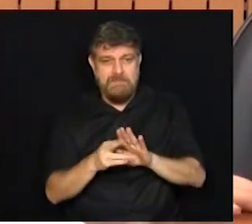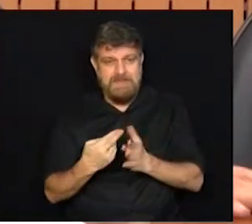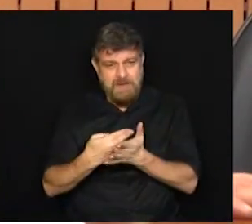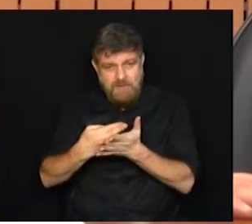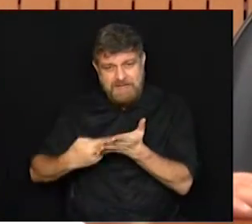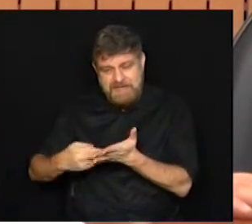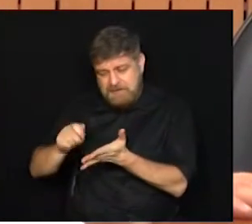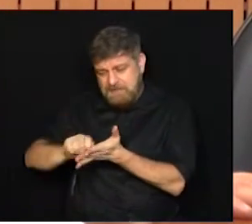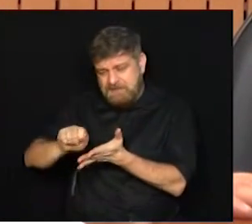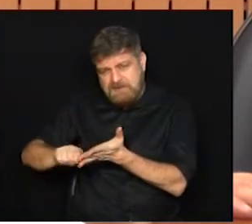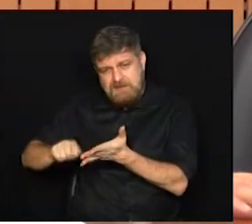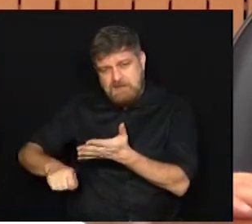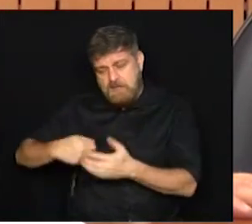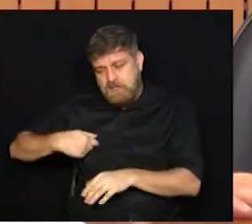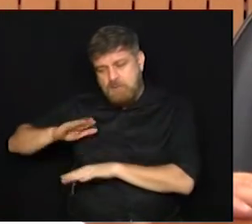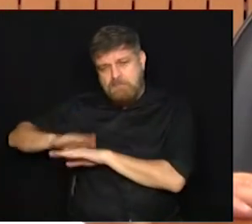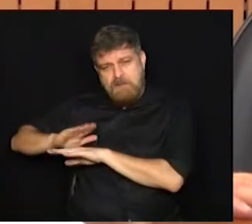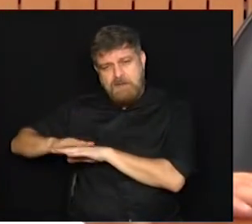requerimento recente